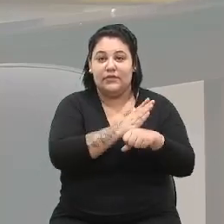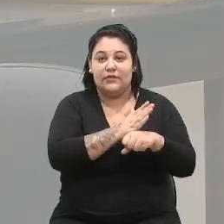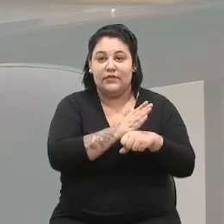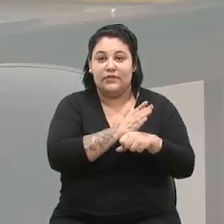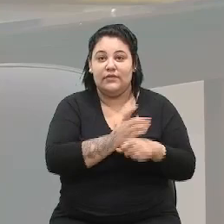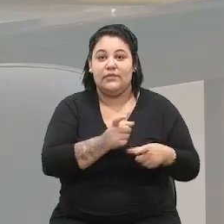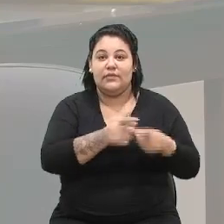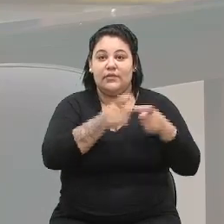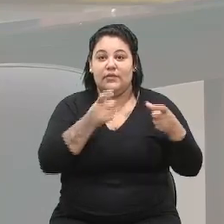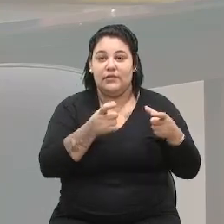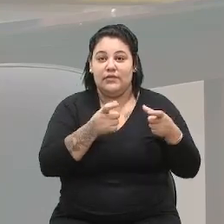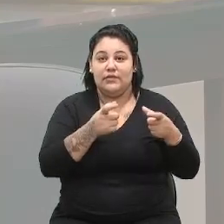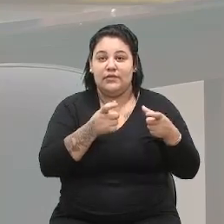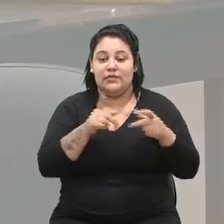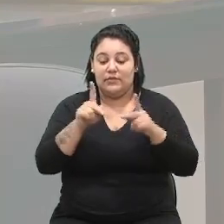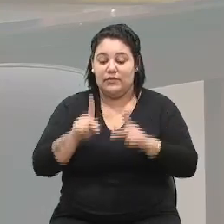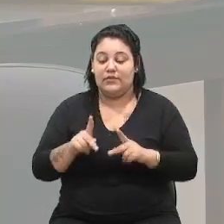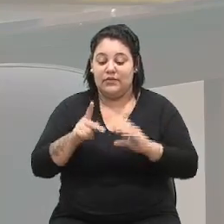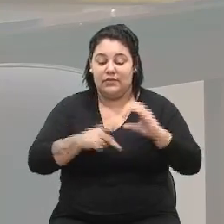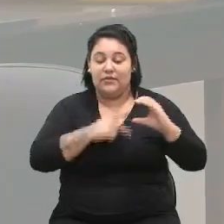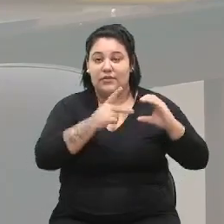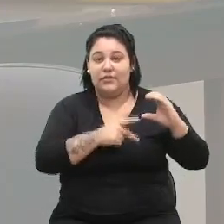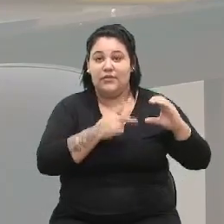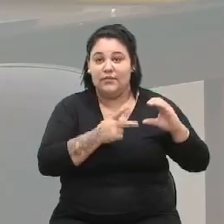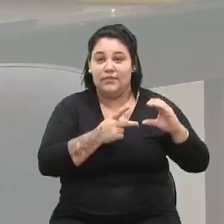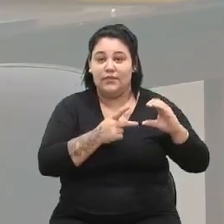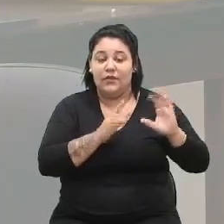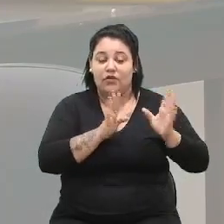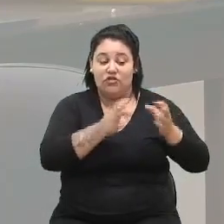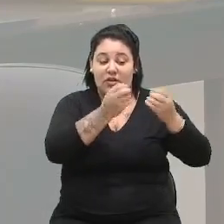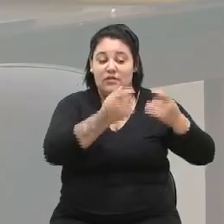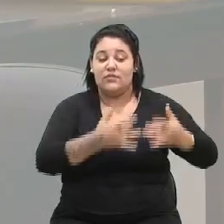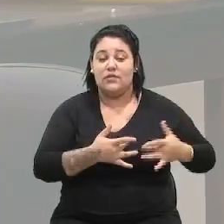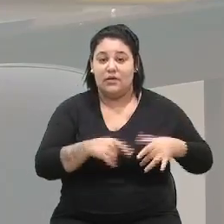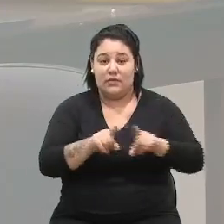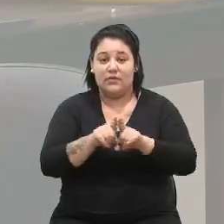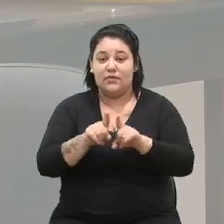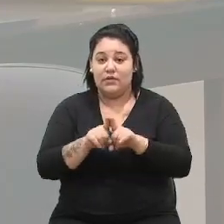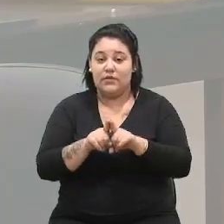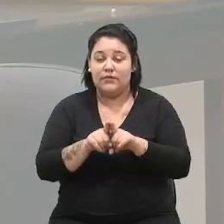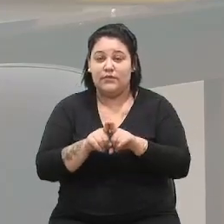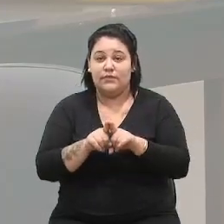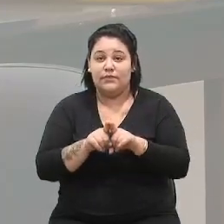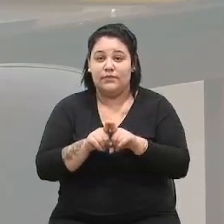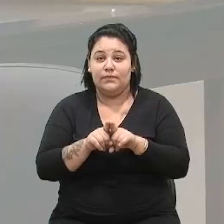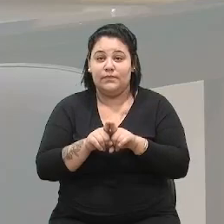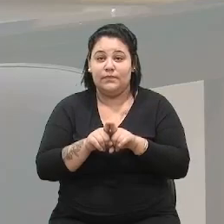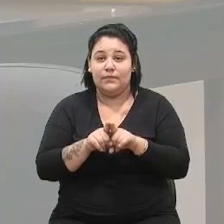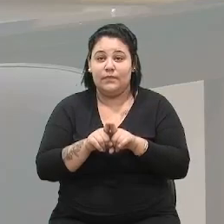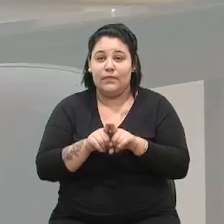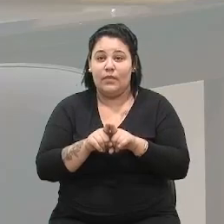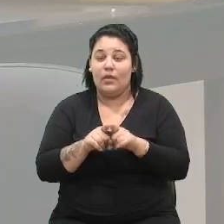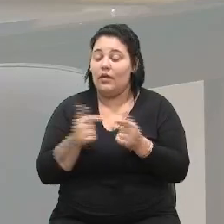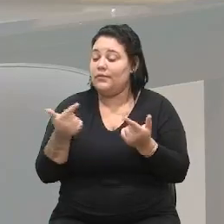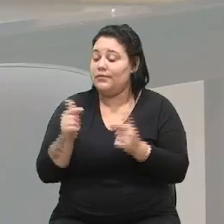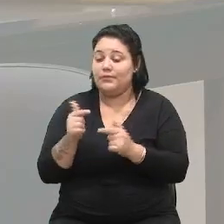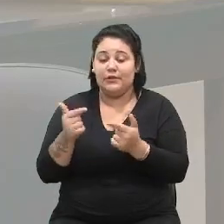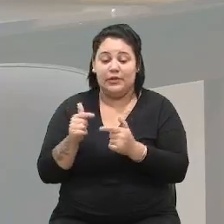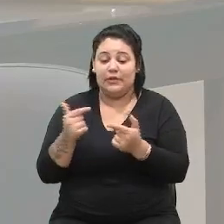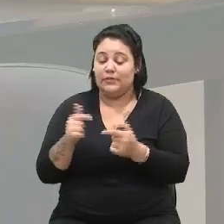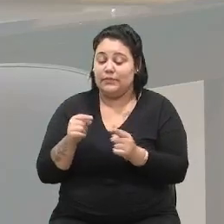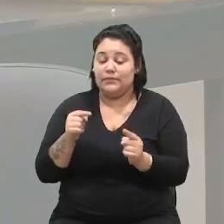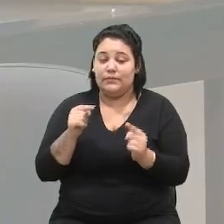dos membros da Câmara. Ante exposto, e não havendo nos aspectos